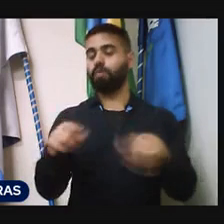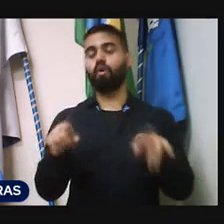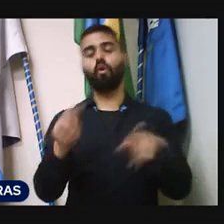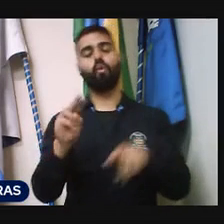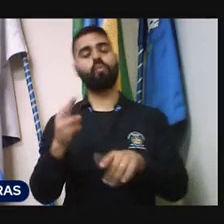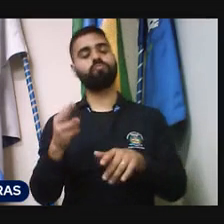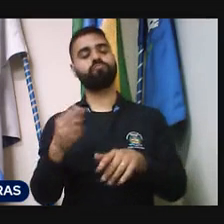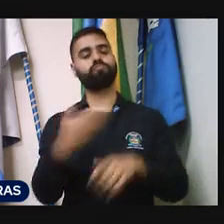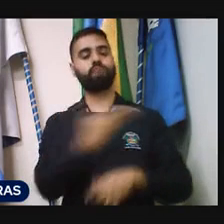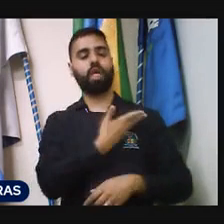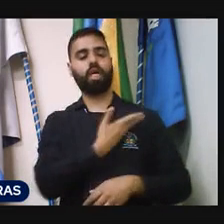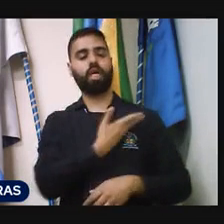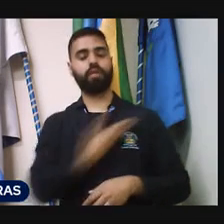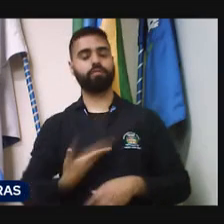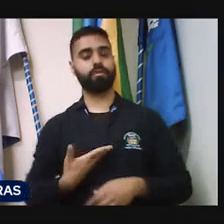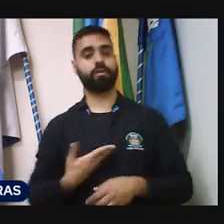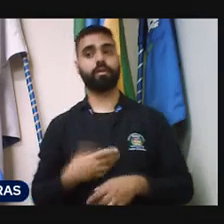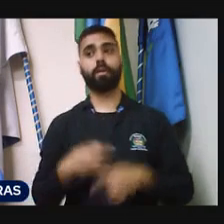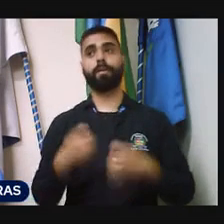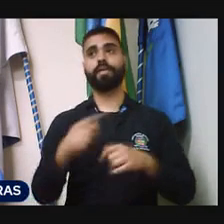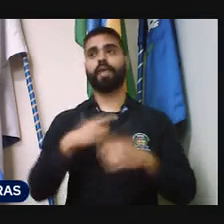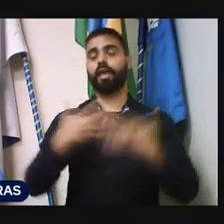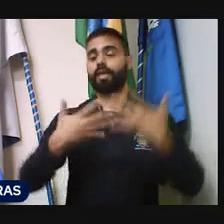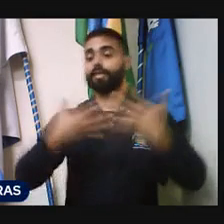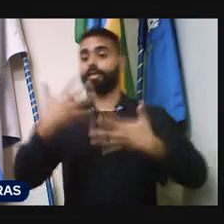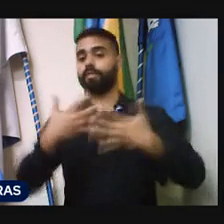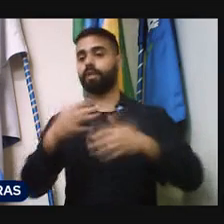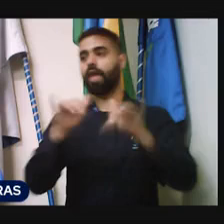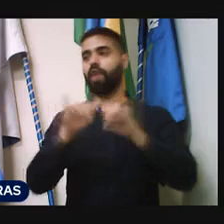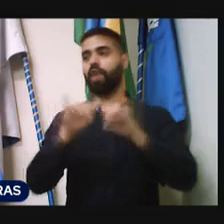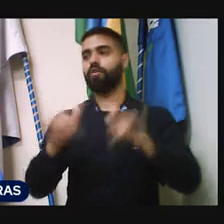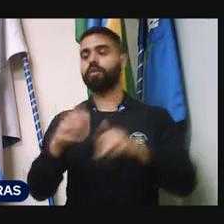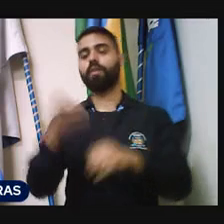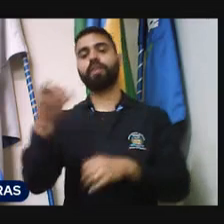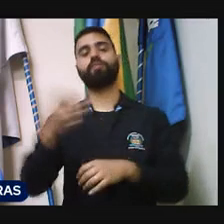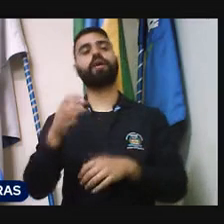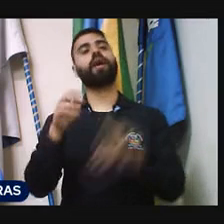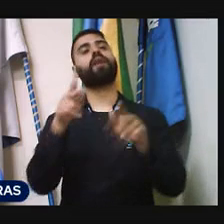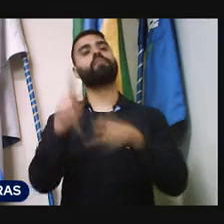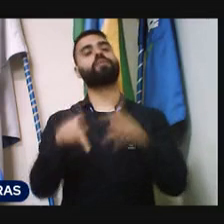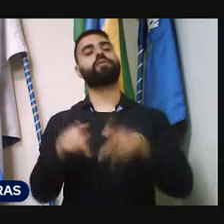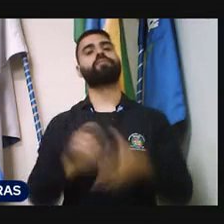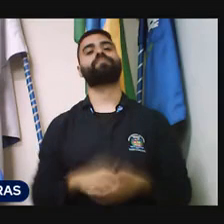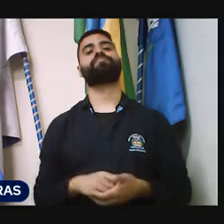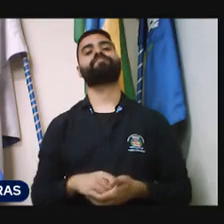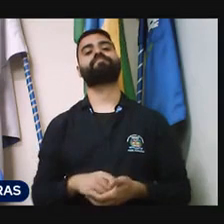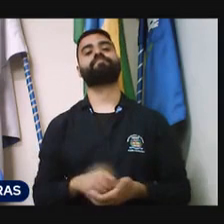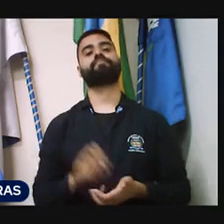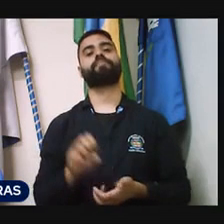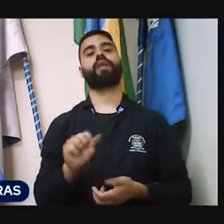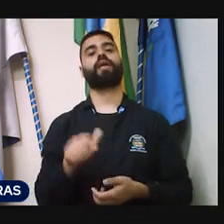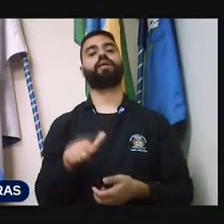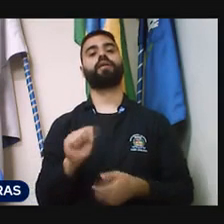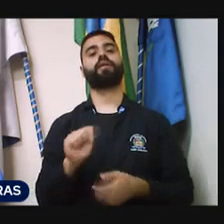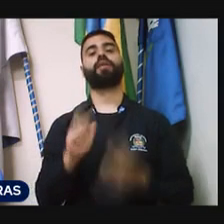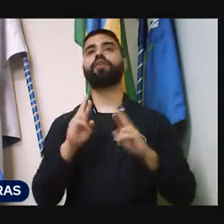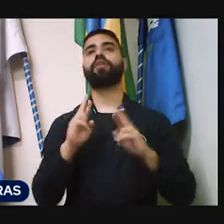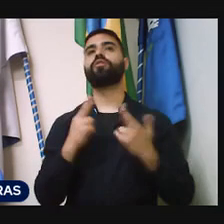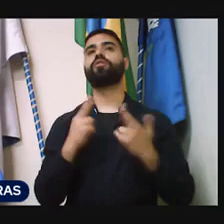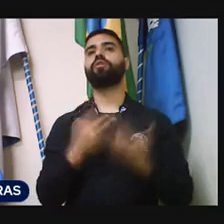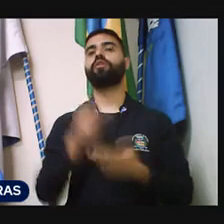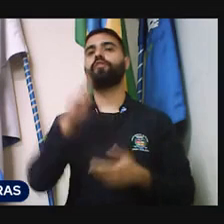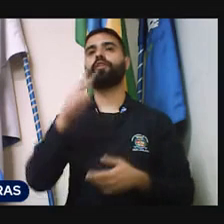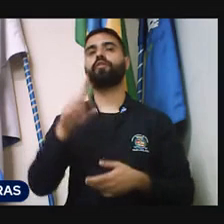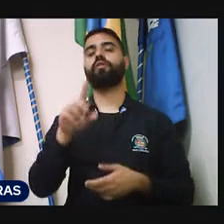sentido a transparência EA precisão das informações essas grandes aliadas para esclarecer a situação palavras estão as Doze de agosto